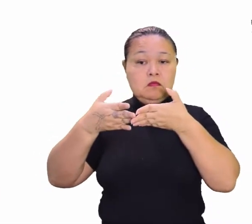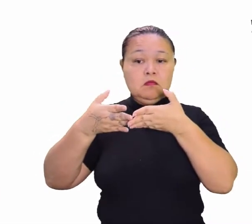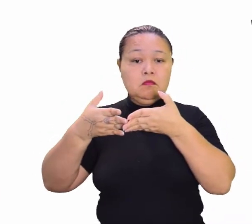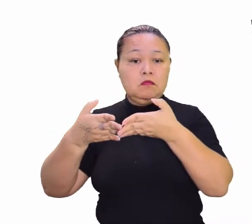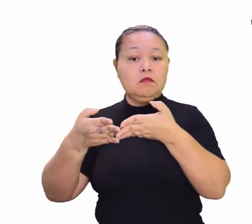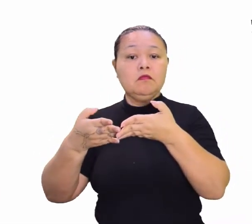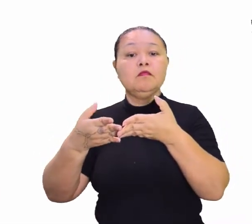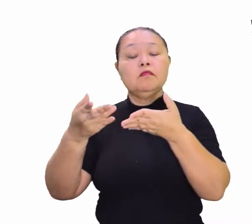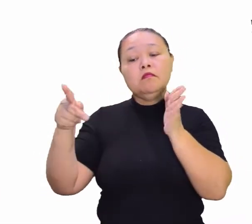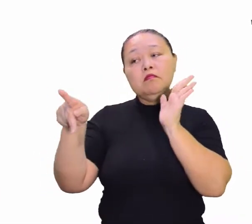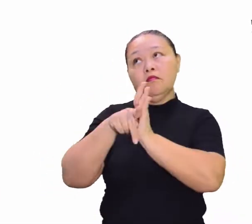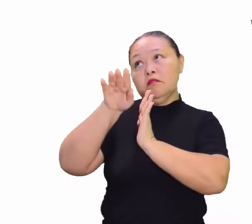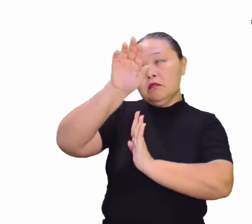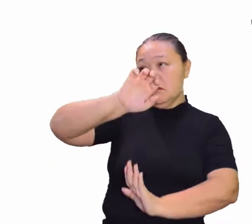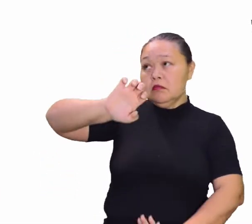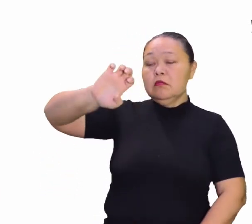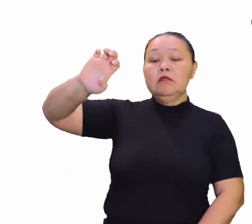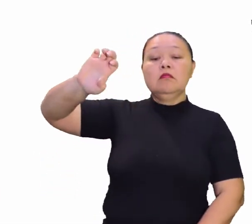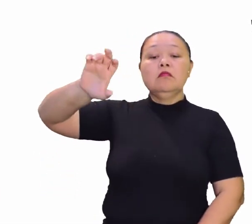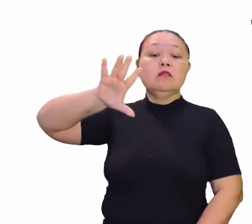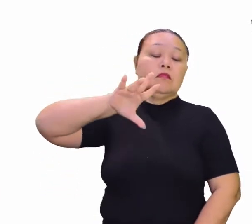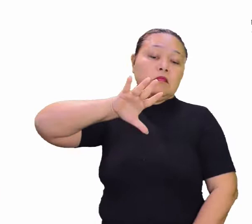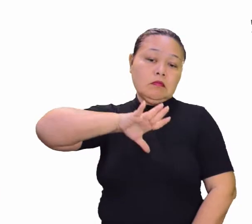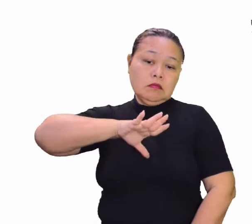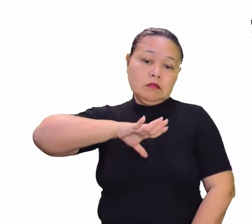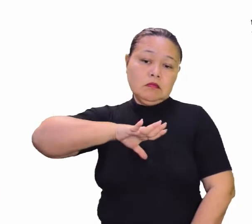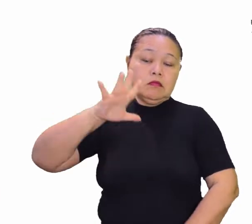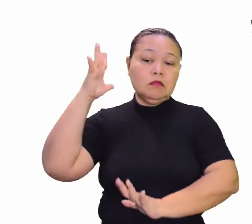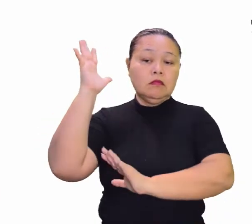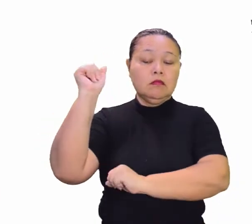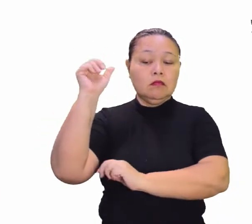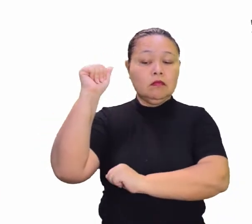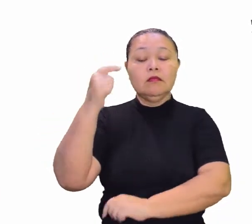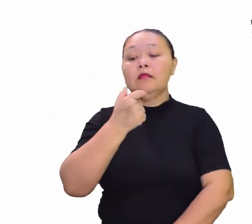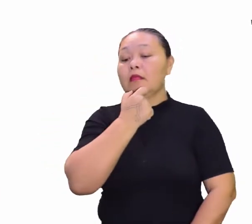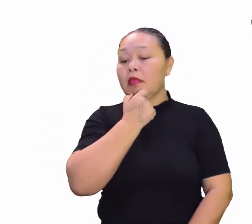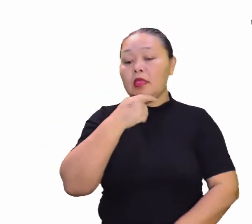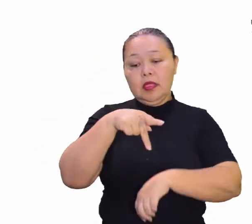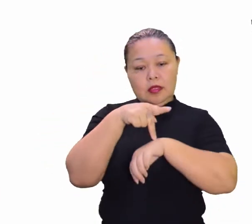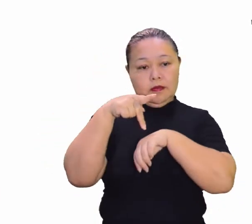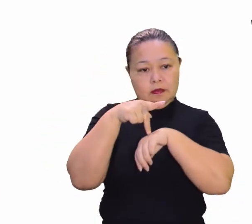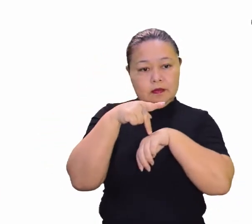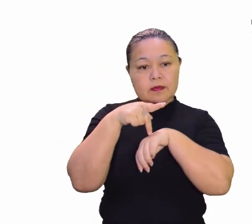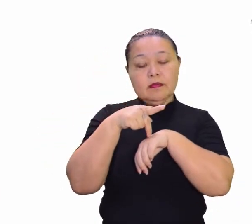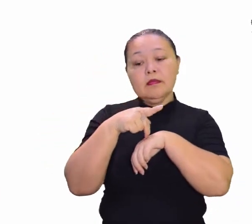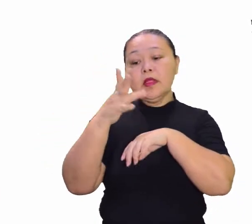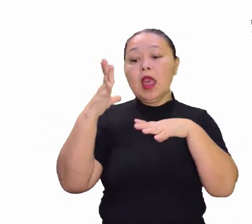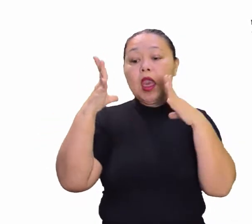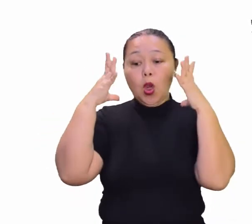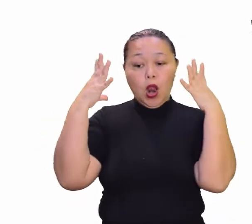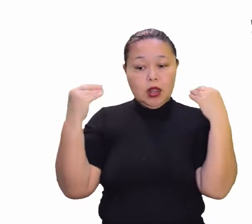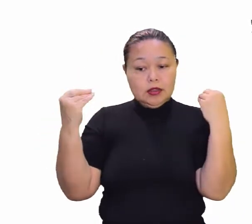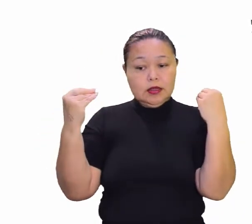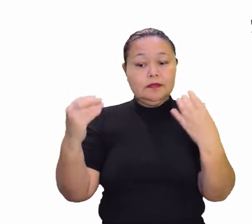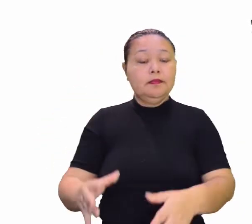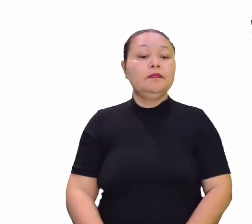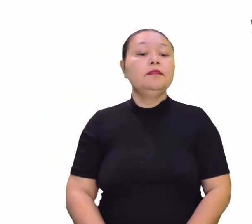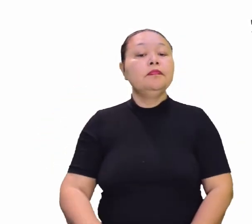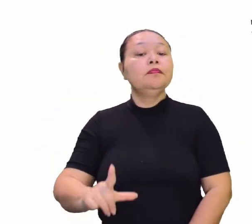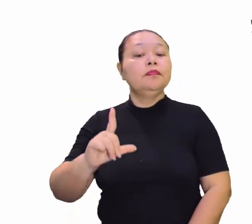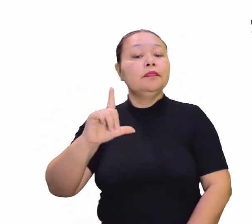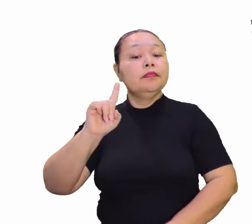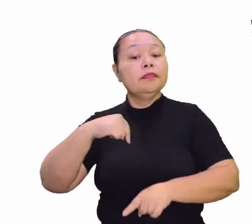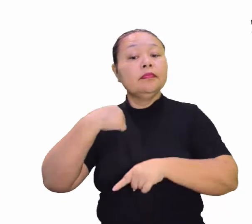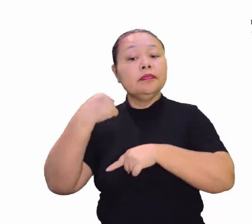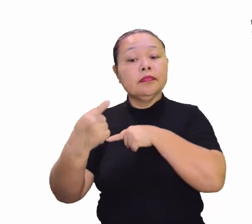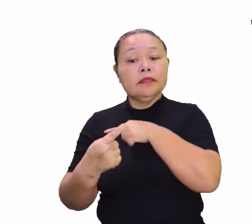mercantilistas europeias, Portugal, Espanha, Inglaterra e Holanda, passaram